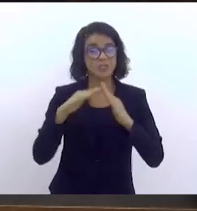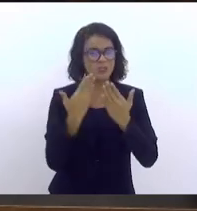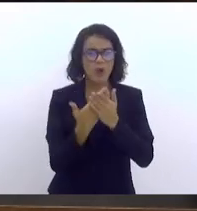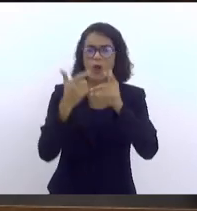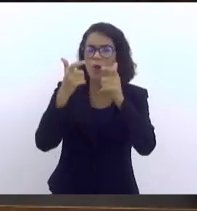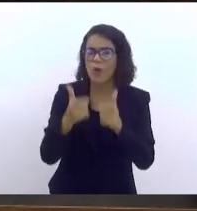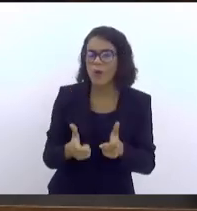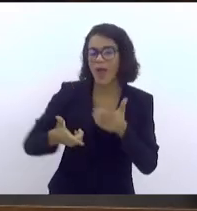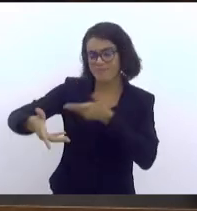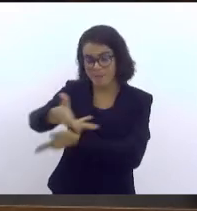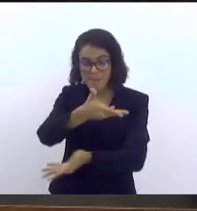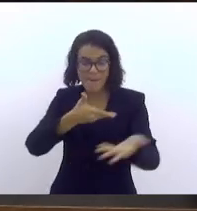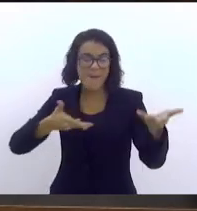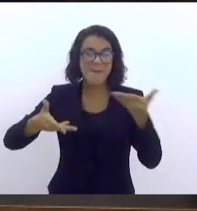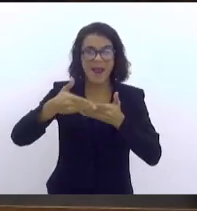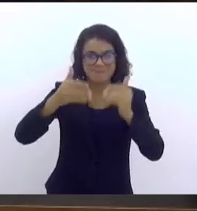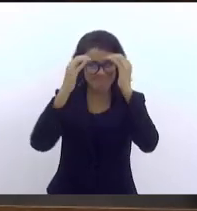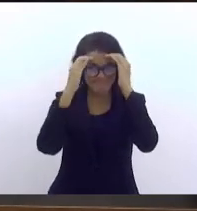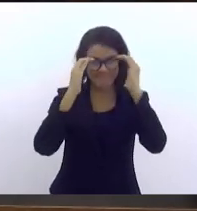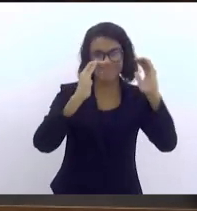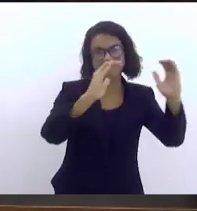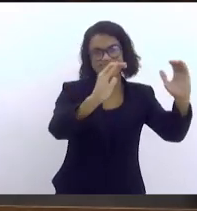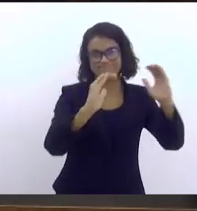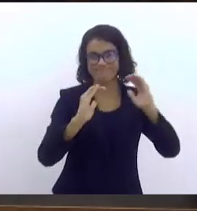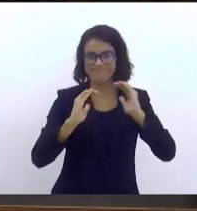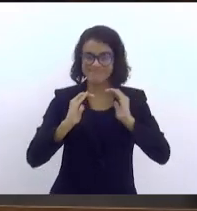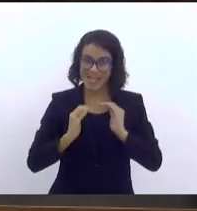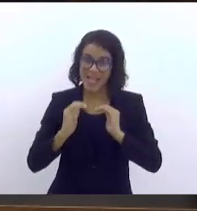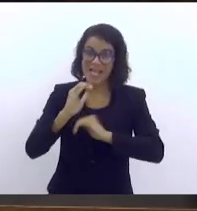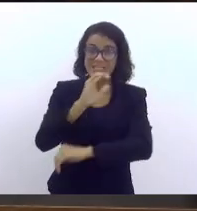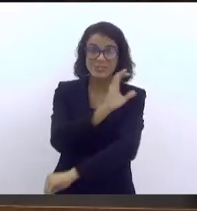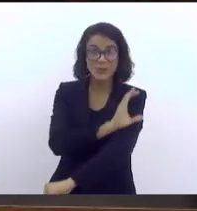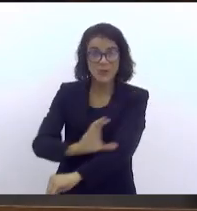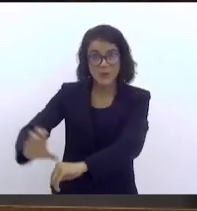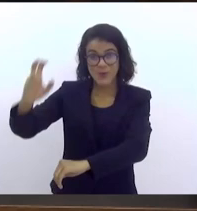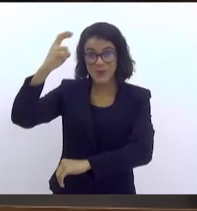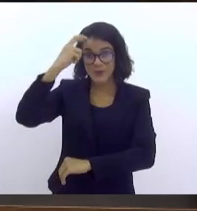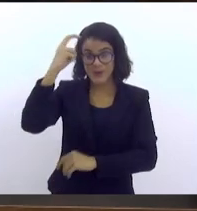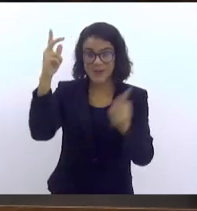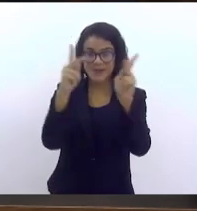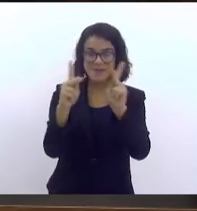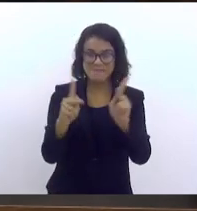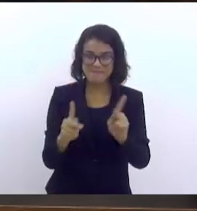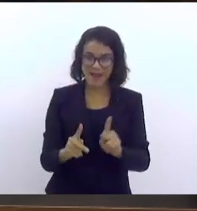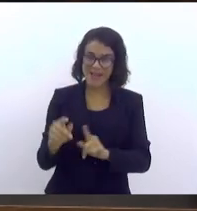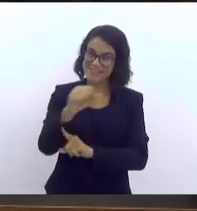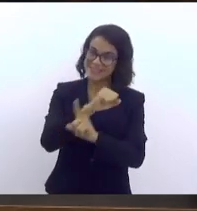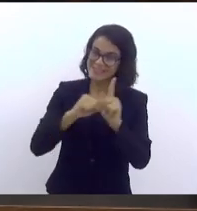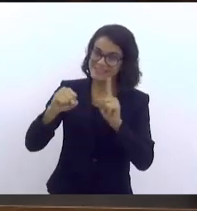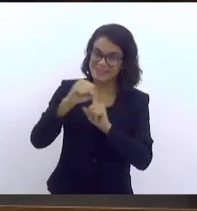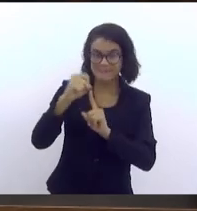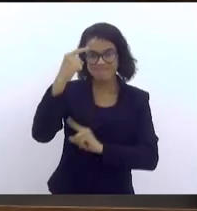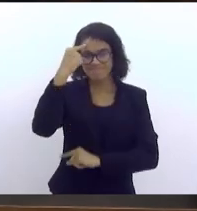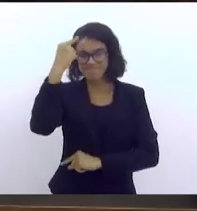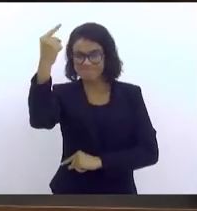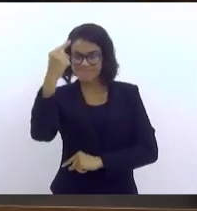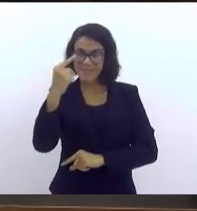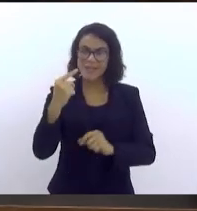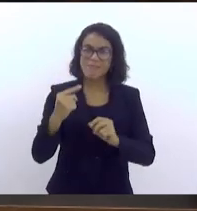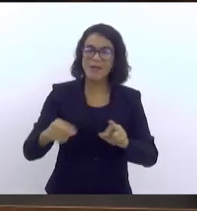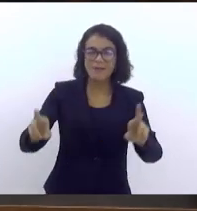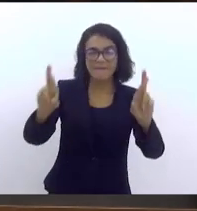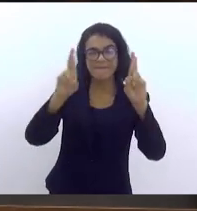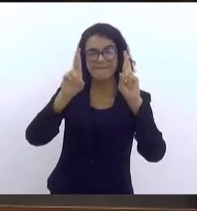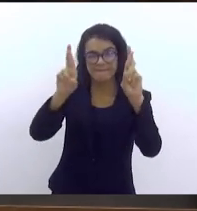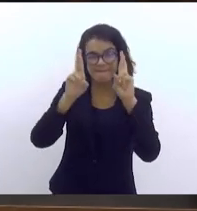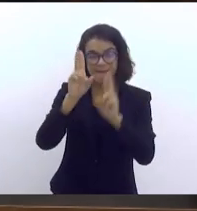relacionamento de respeito e uma cultura de paz e sociedade pensando e desejando muito